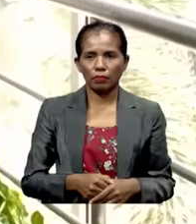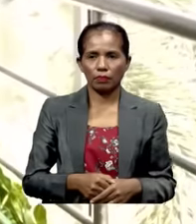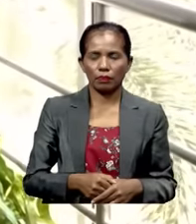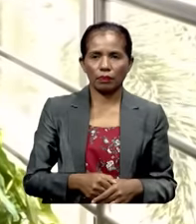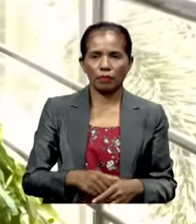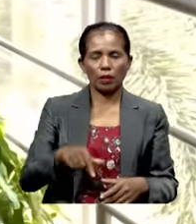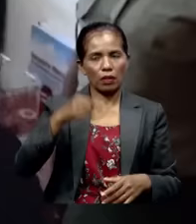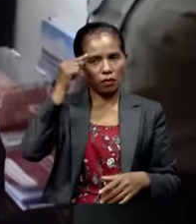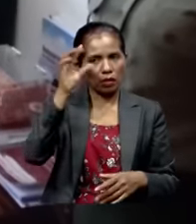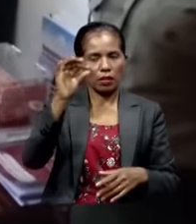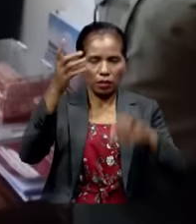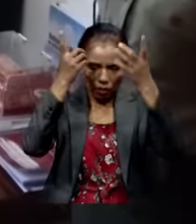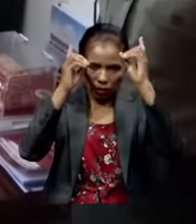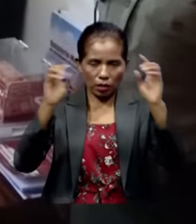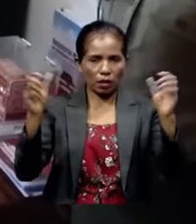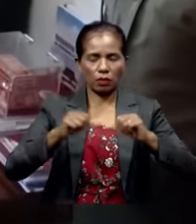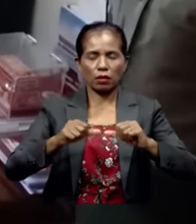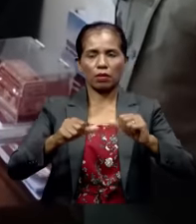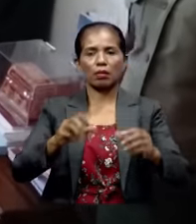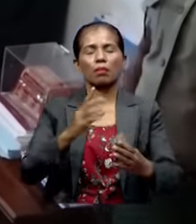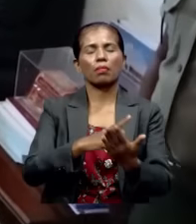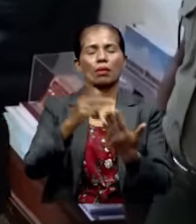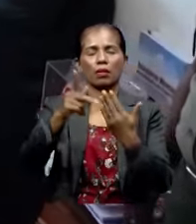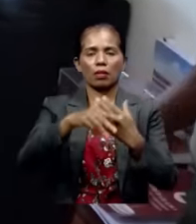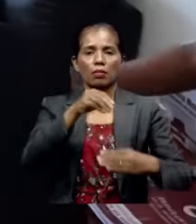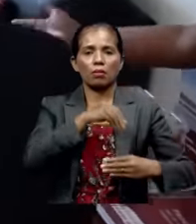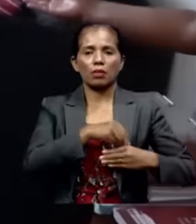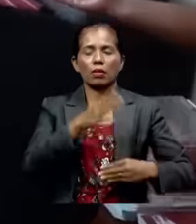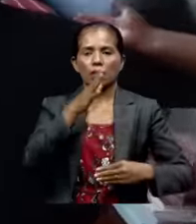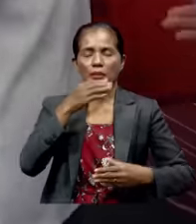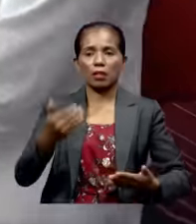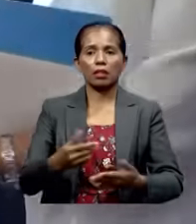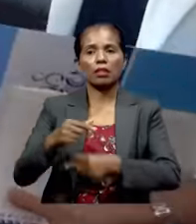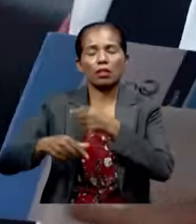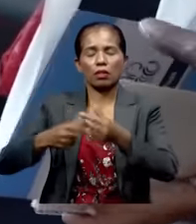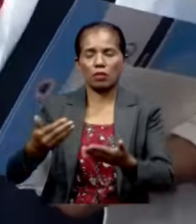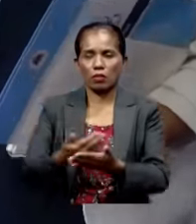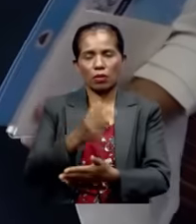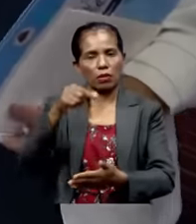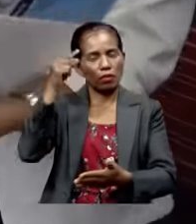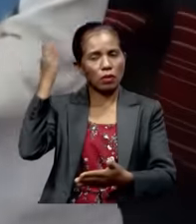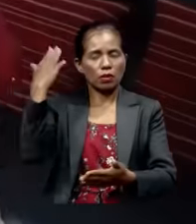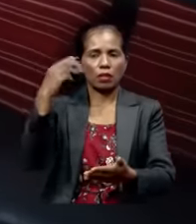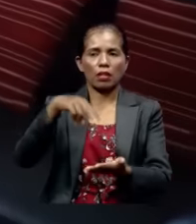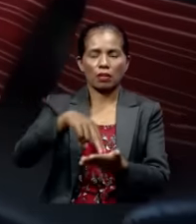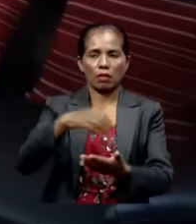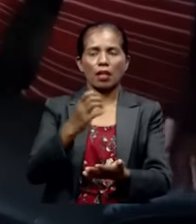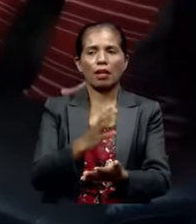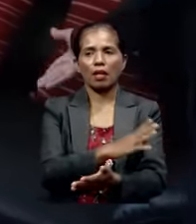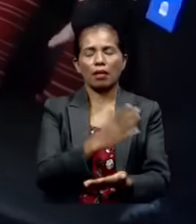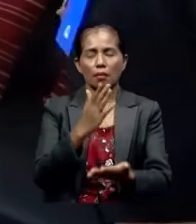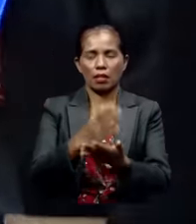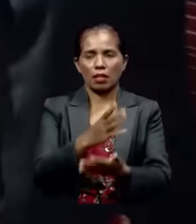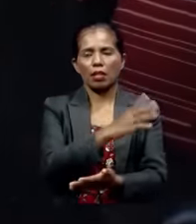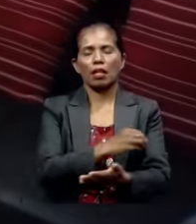O governo da CIA de Síria continua o programa Bolsa da Mãe Geração FUN, que o governo anterior estabelece, onde apoia INAN e SINRUA no Labarik